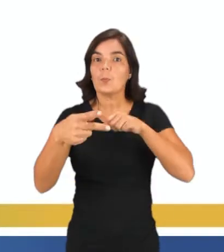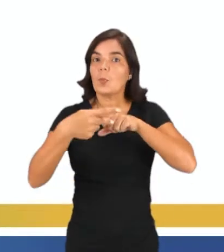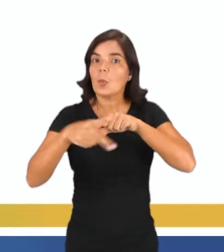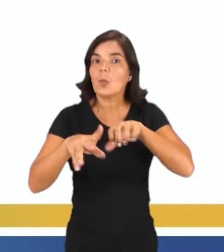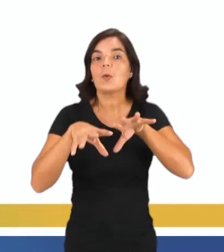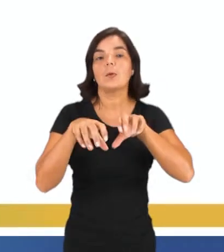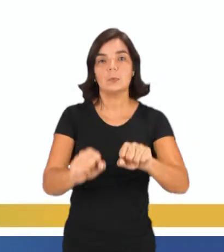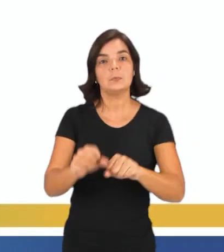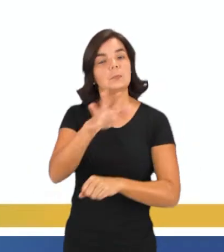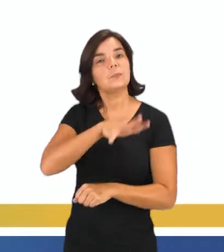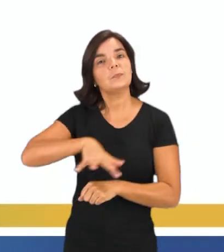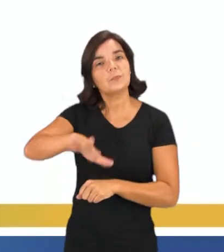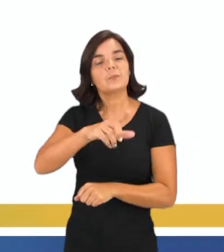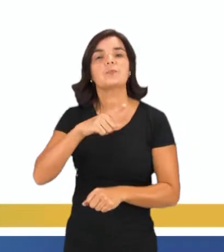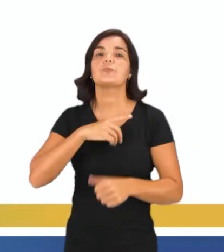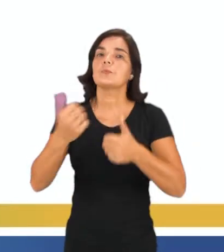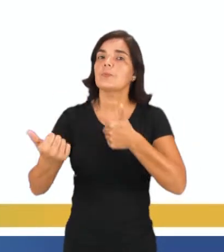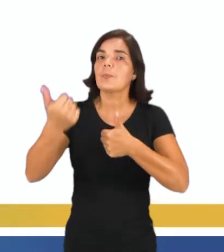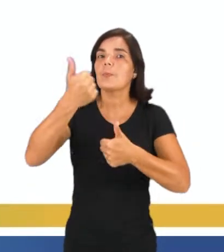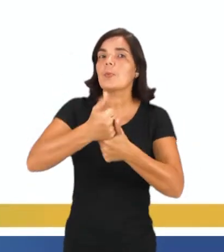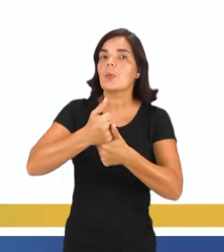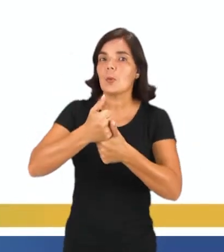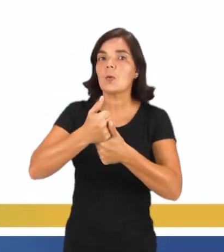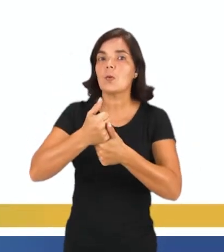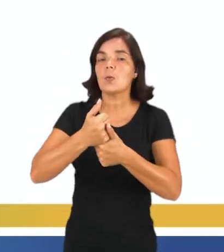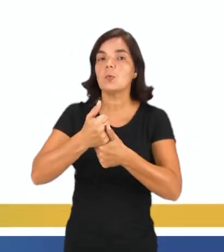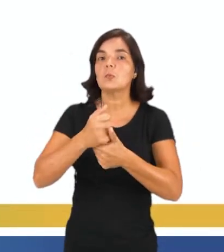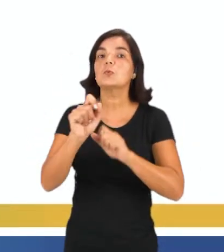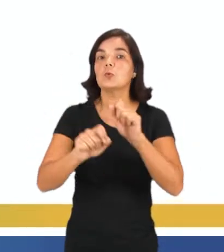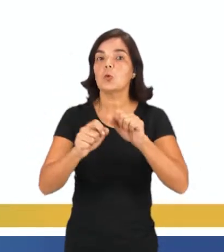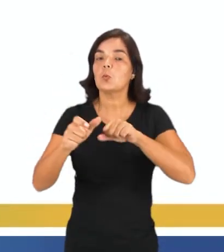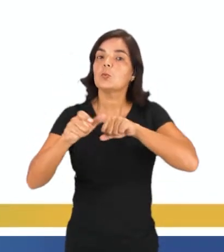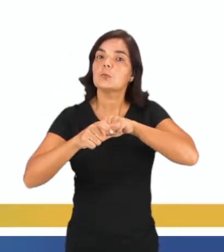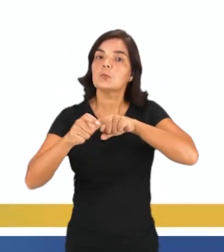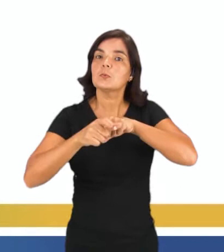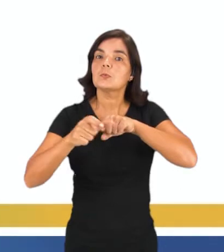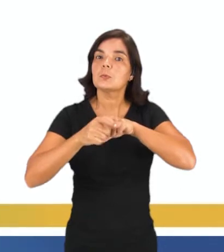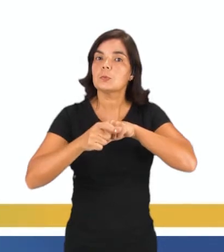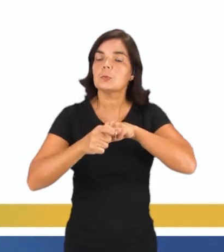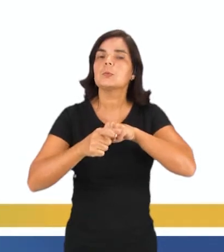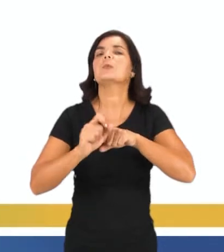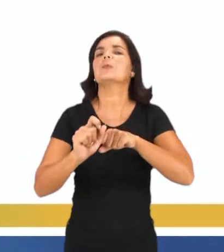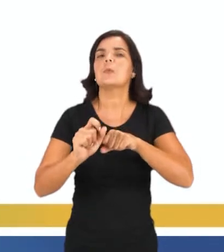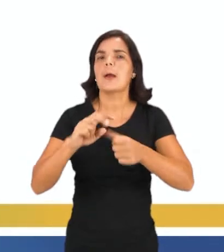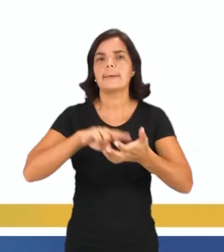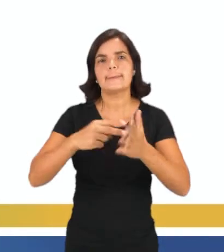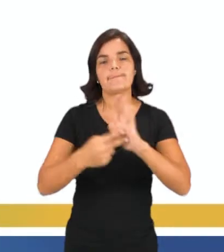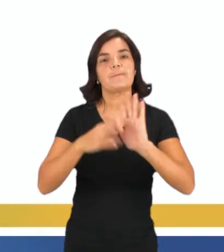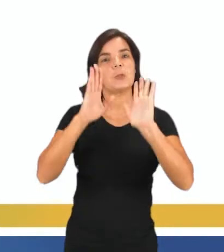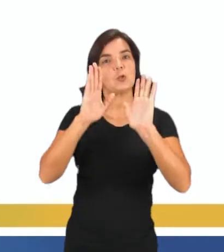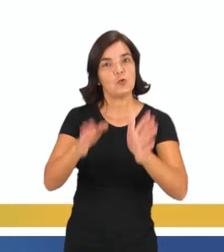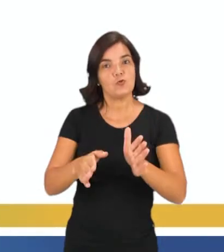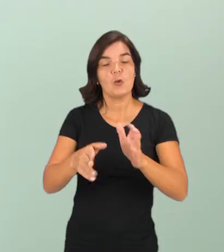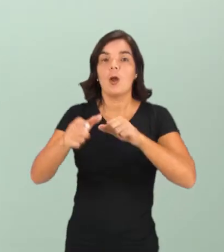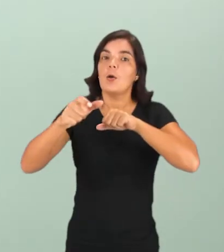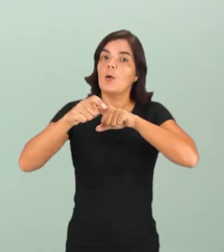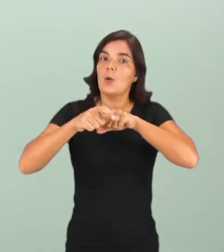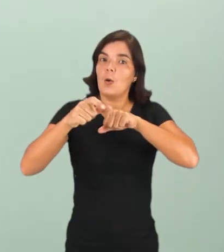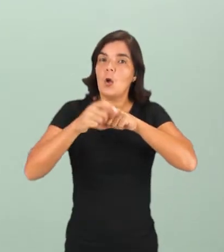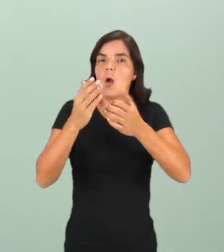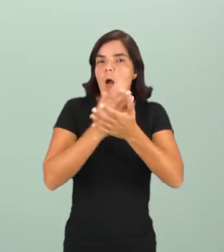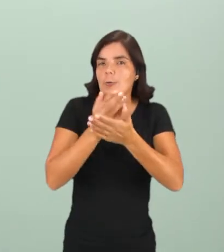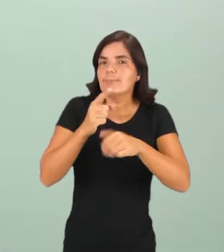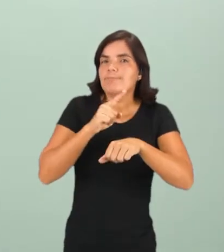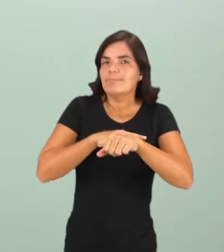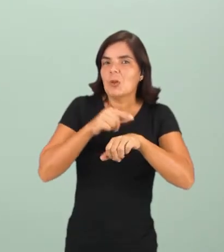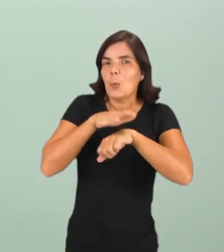possessivos geralmente podem substituir os nossos substantivos. Ou seja, se eu já mencionei um substantivo em algum